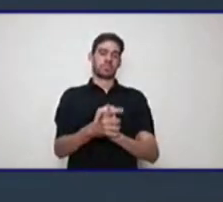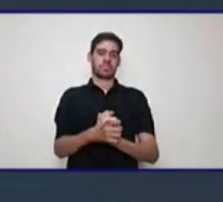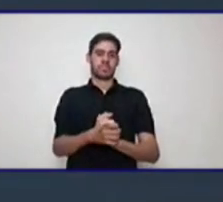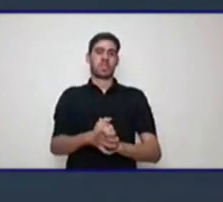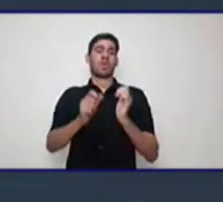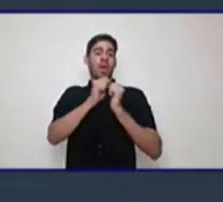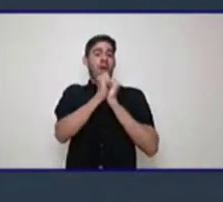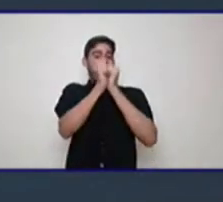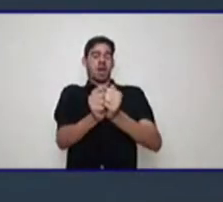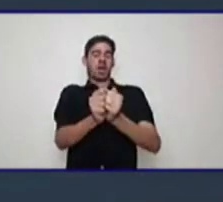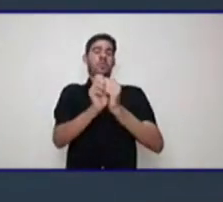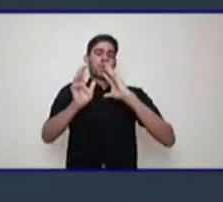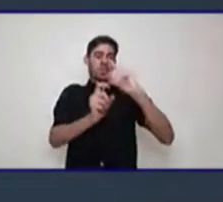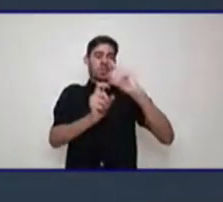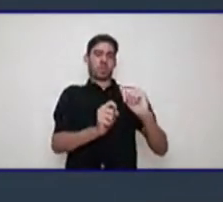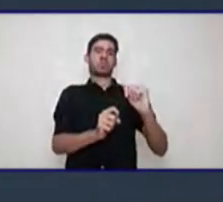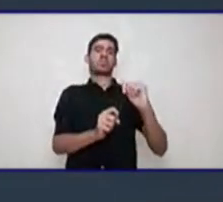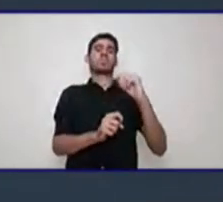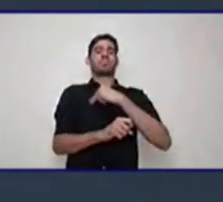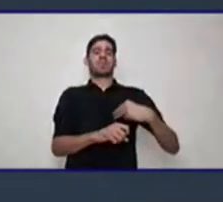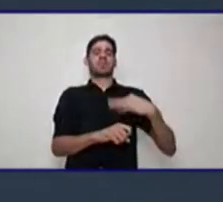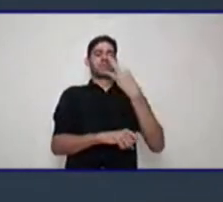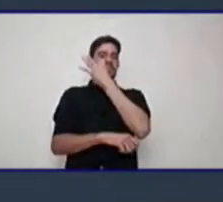acompanho integralmente o eminente ministro Tarcísio Vieira.